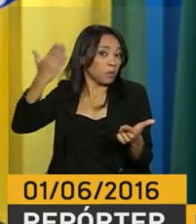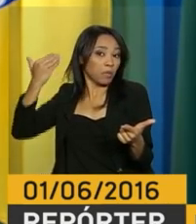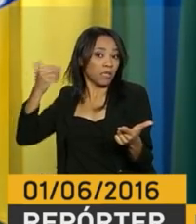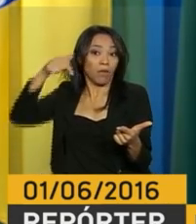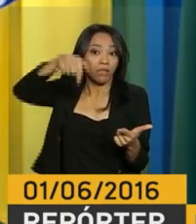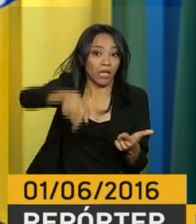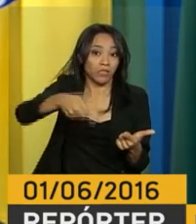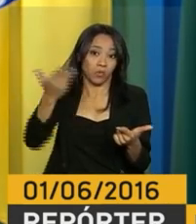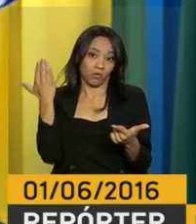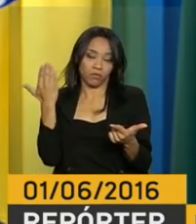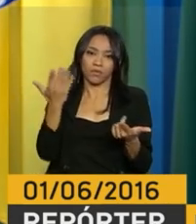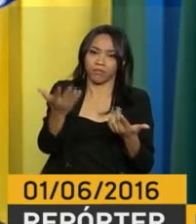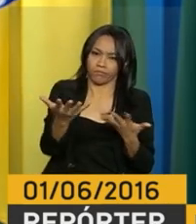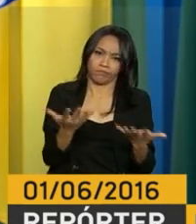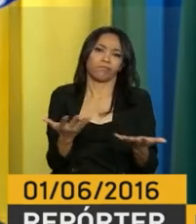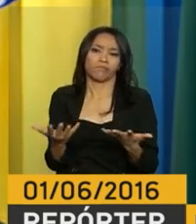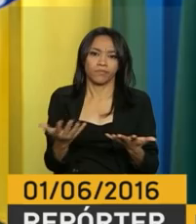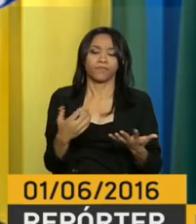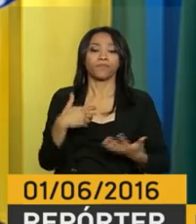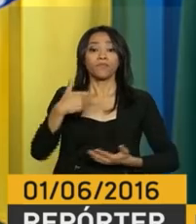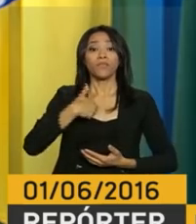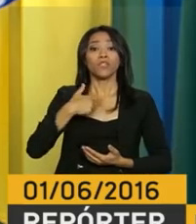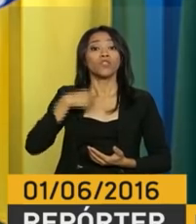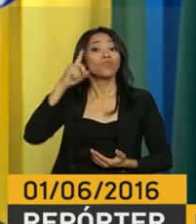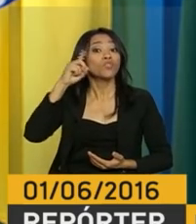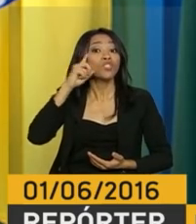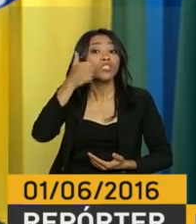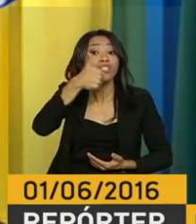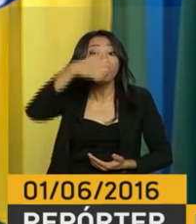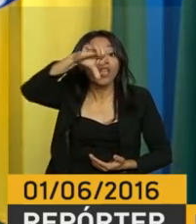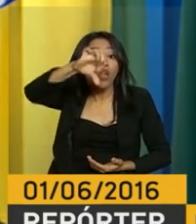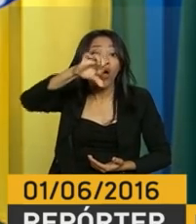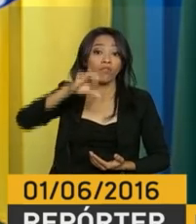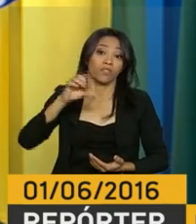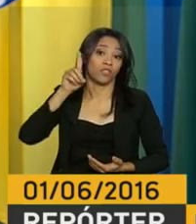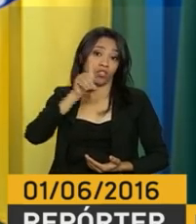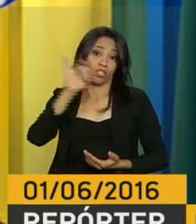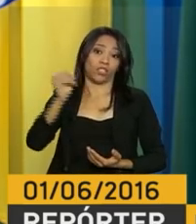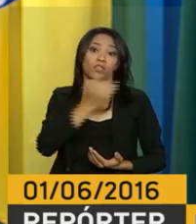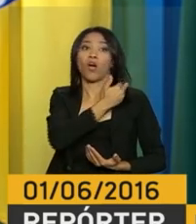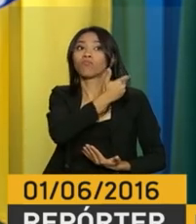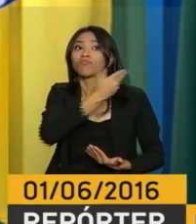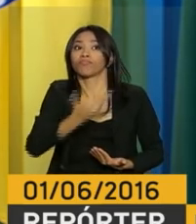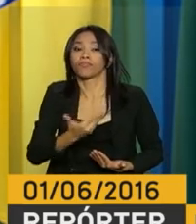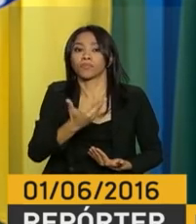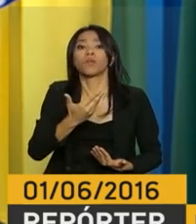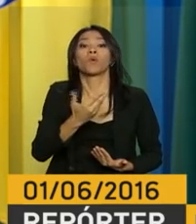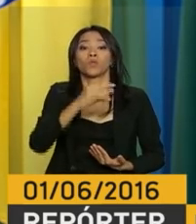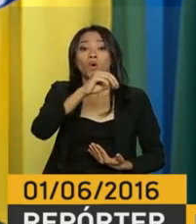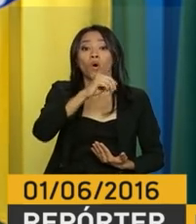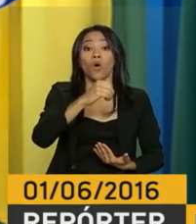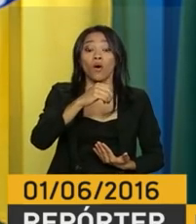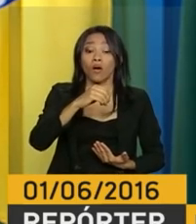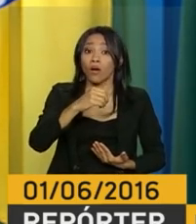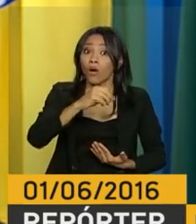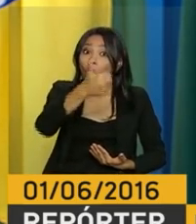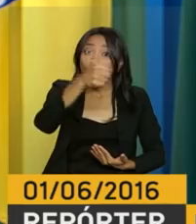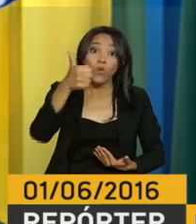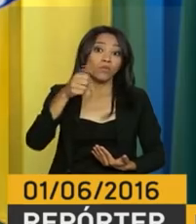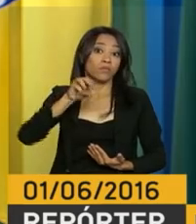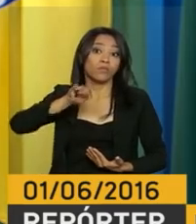temer que tem 19 dias tem 115 milhões e meio de desempregados percebem a Petrobrás aliás